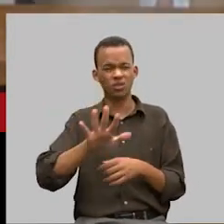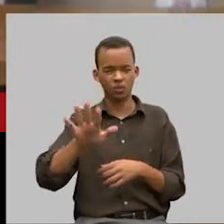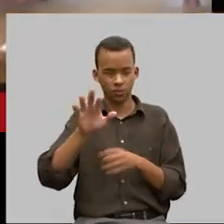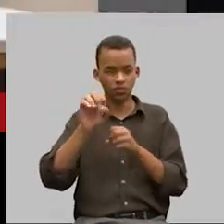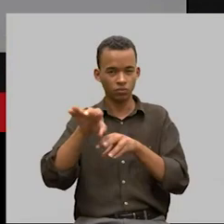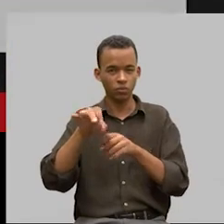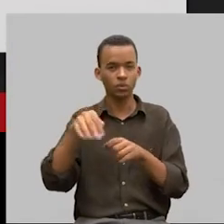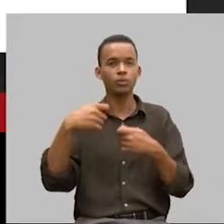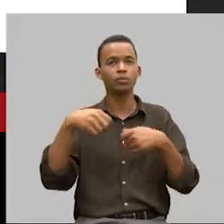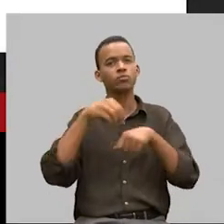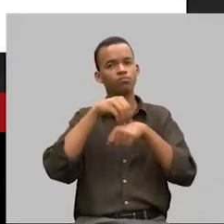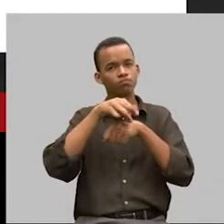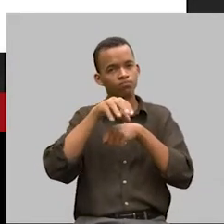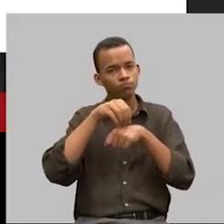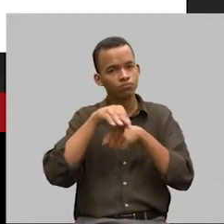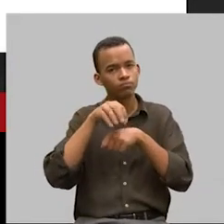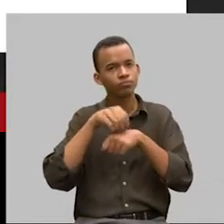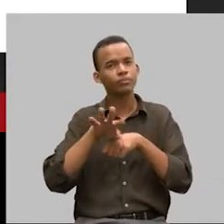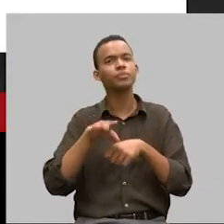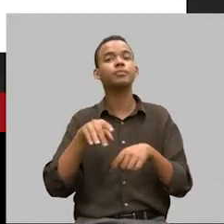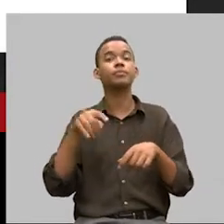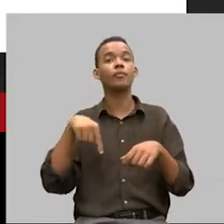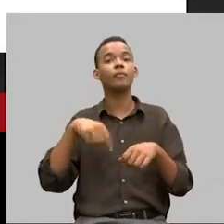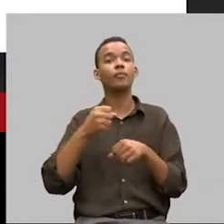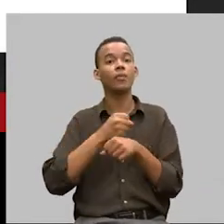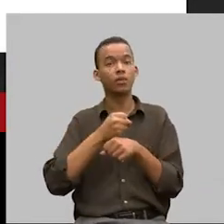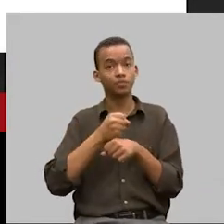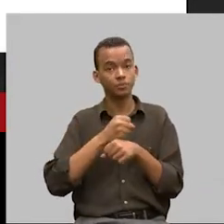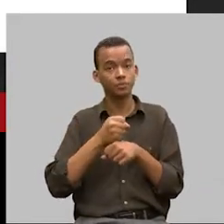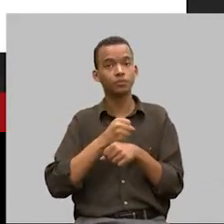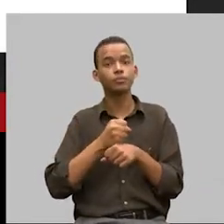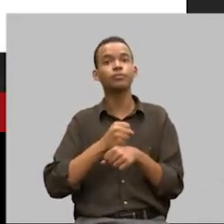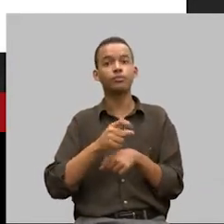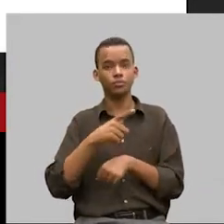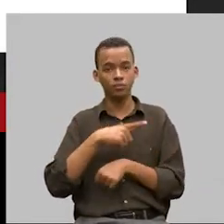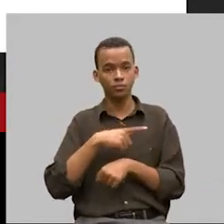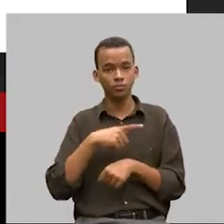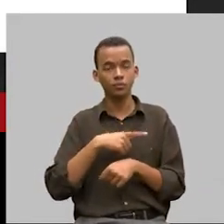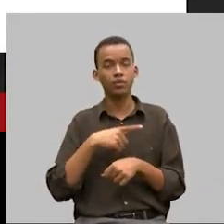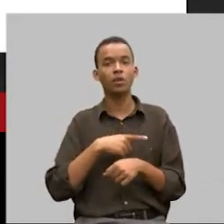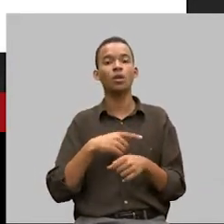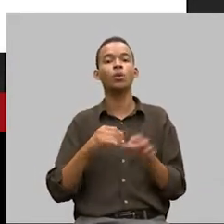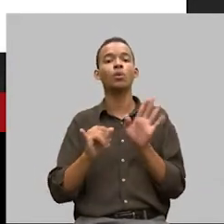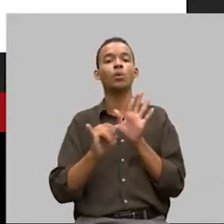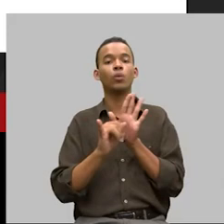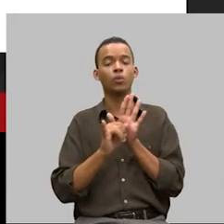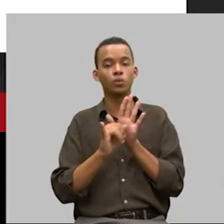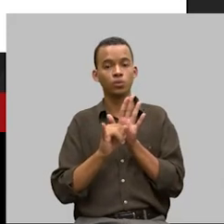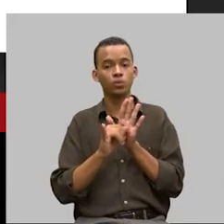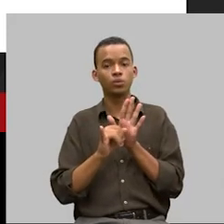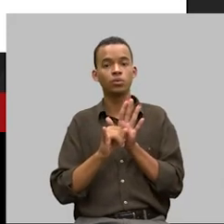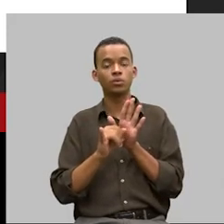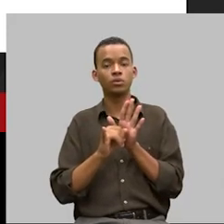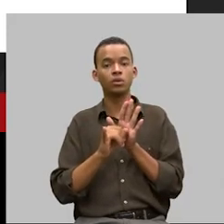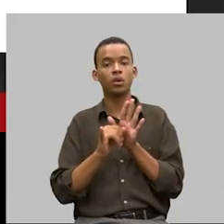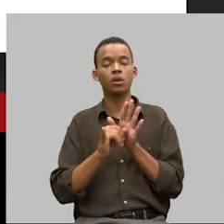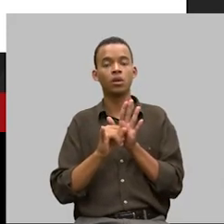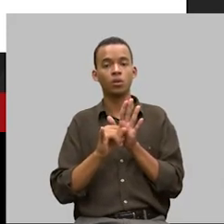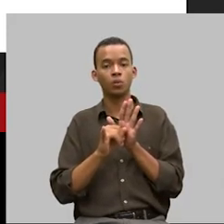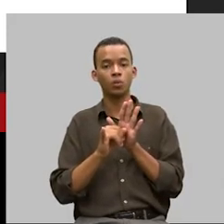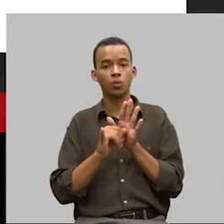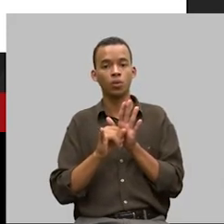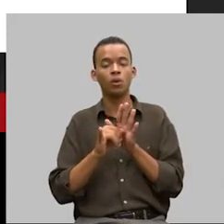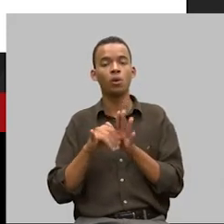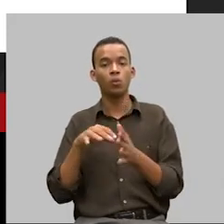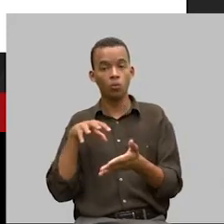eh e esse ano por exemplo saiu um edital de contratação efetivo da de Viçosa que tinha a licenciatura Educação